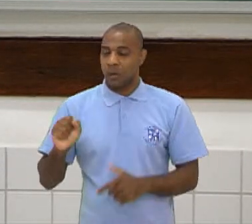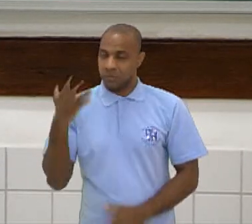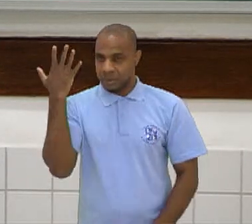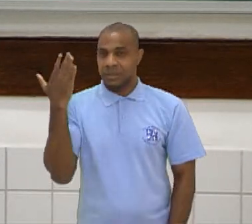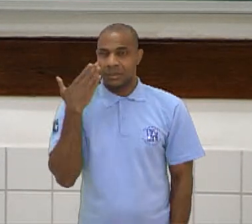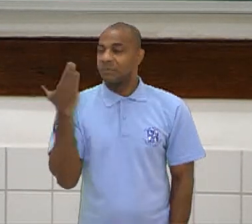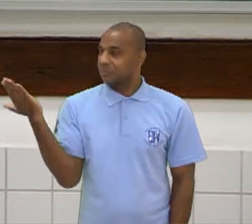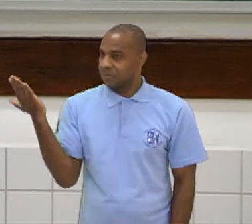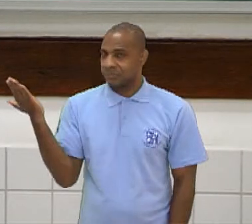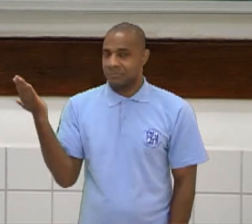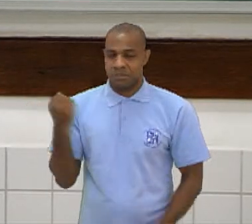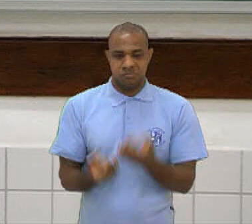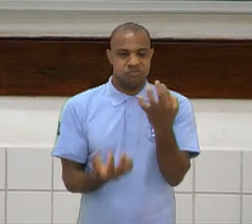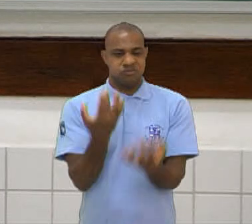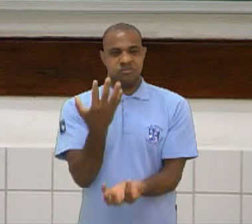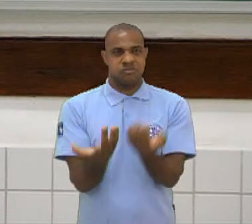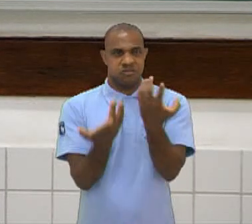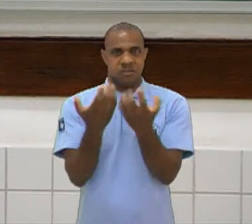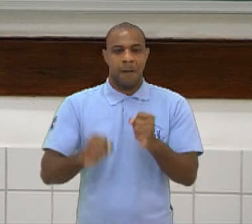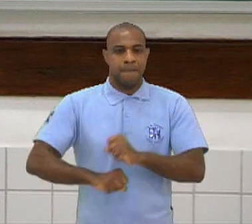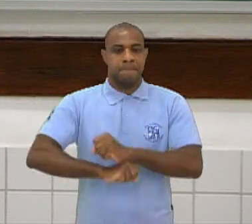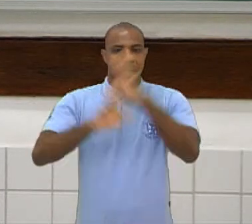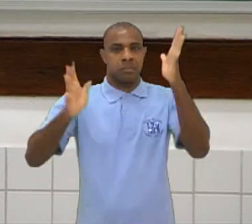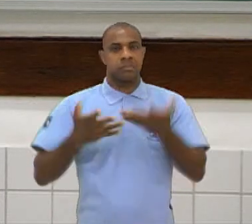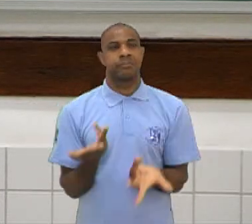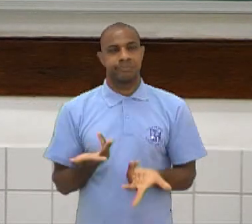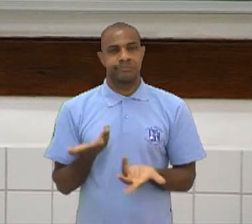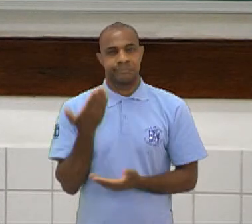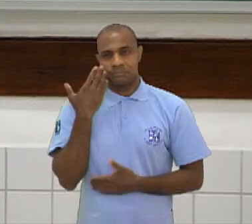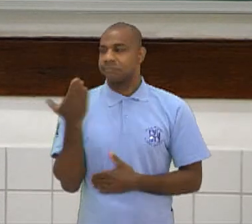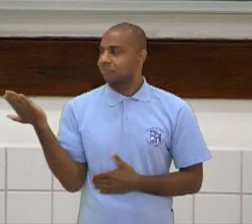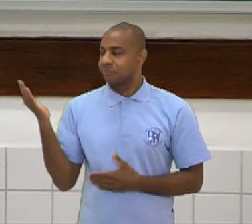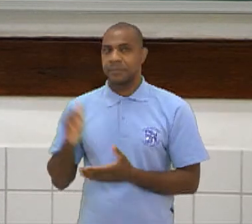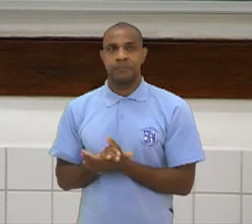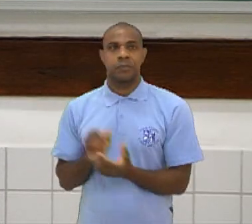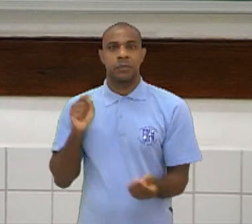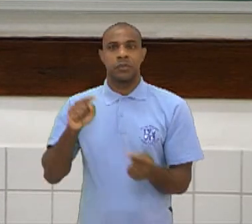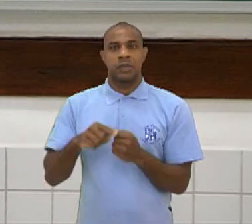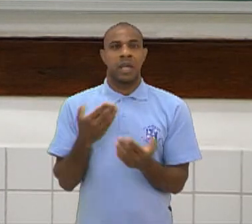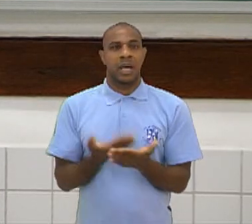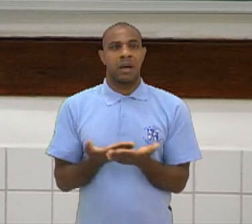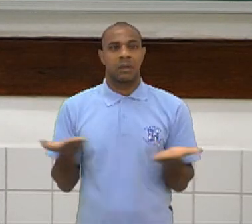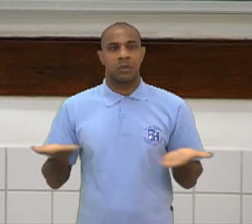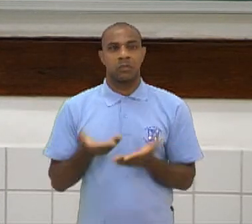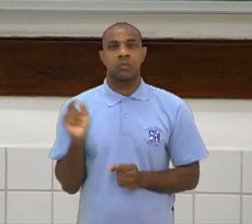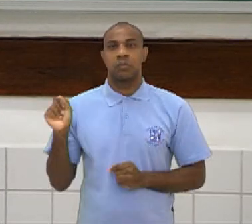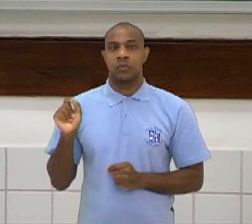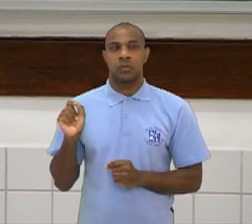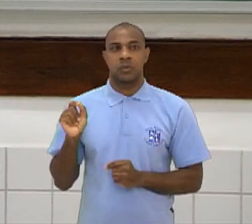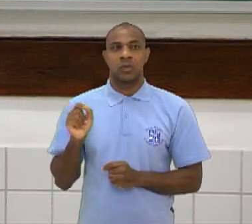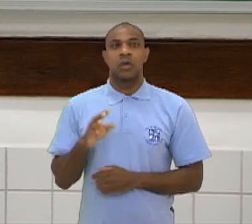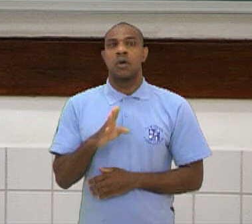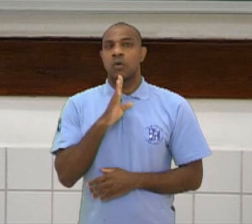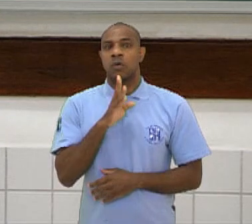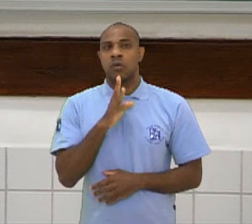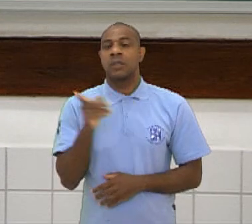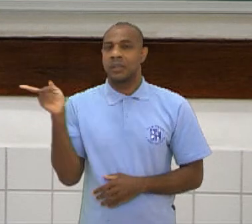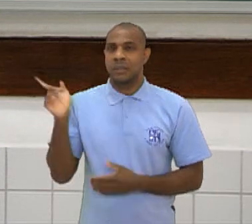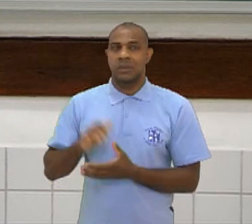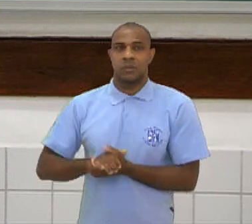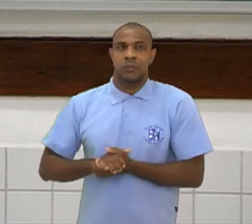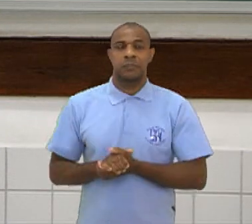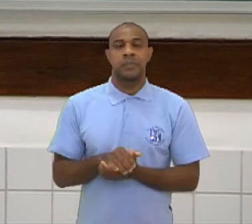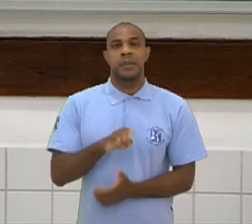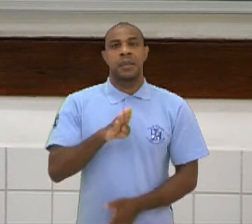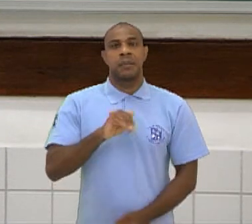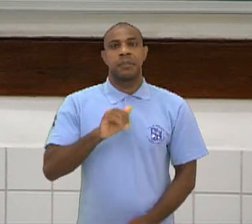aqui dizendo, né? Fora os outros que não apareceram na reportagem, provavelmente. Objetivos da aula de hoje. Conhecer o ciclo biogeoquímico do nitrogênio, que